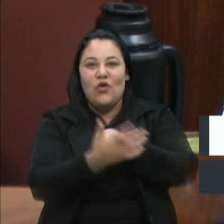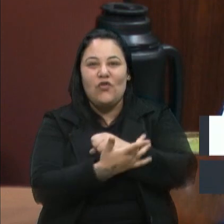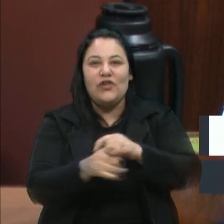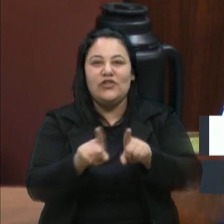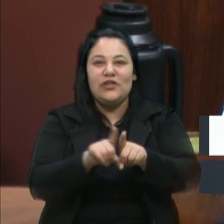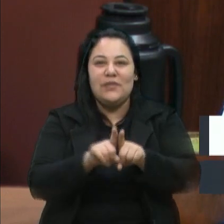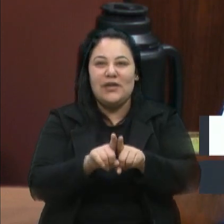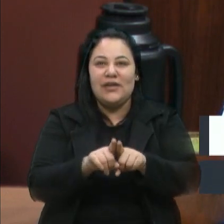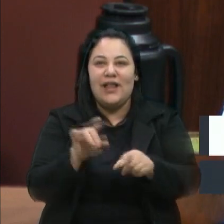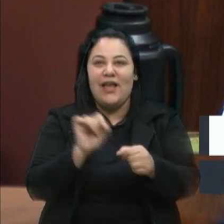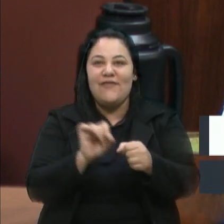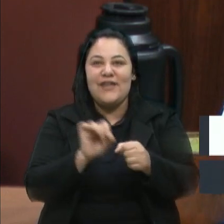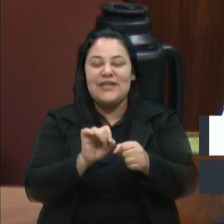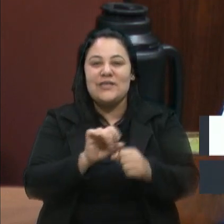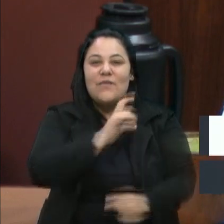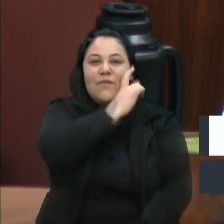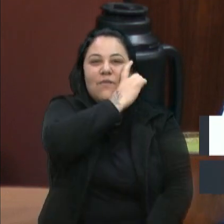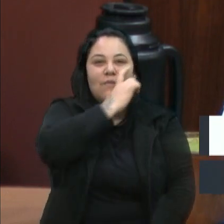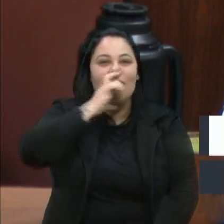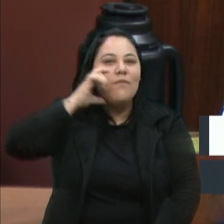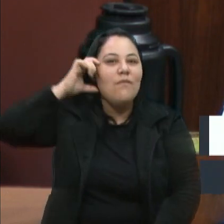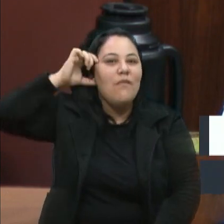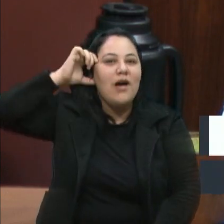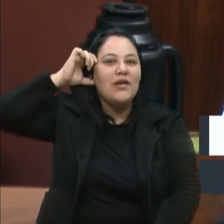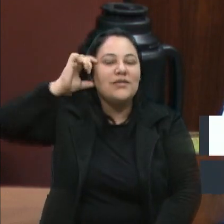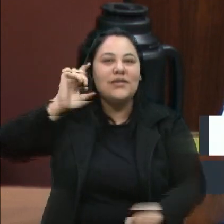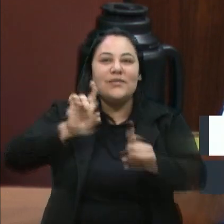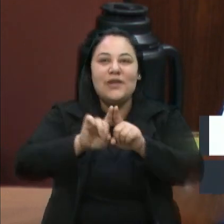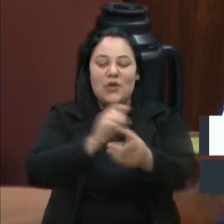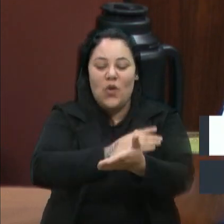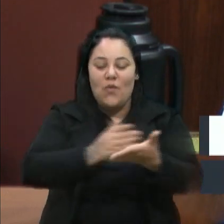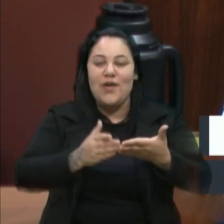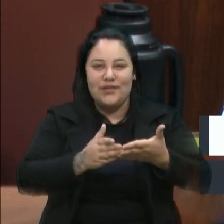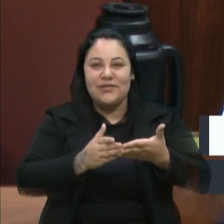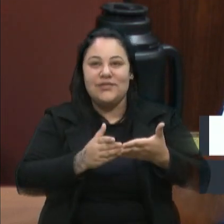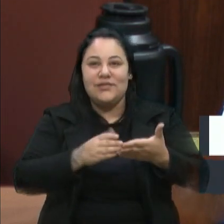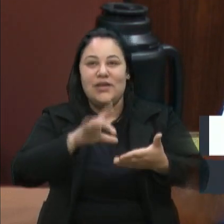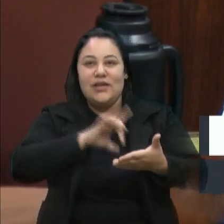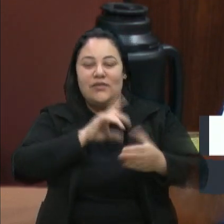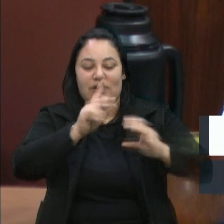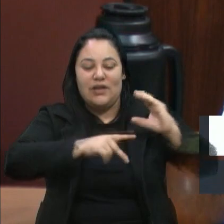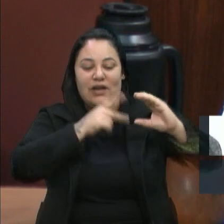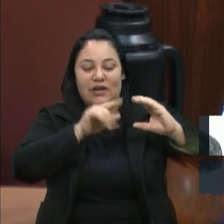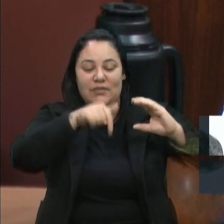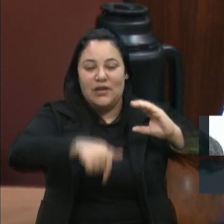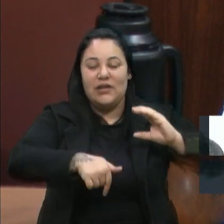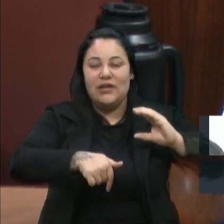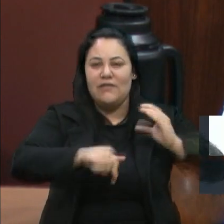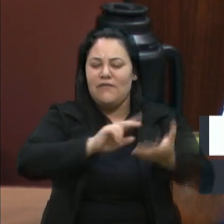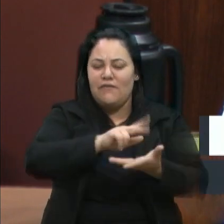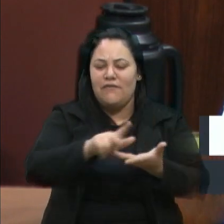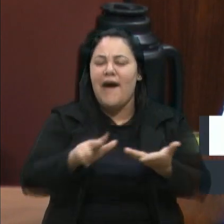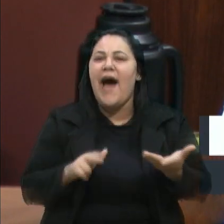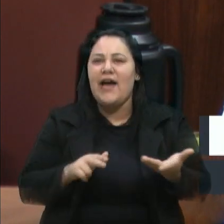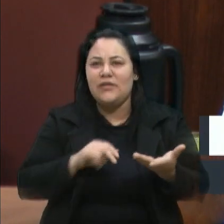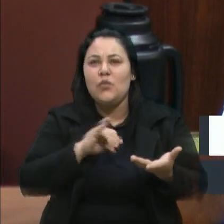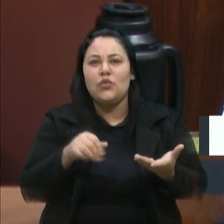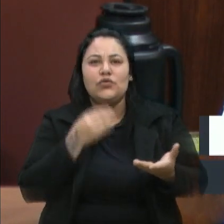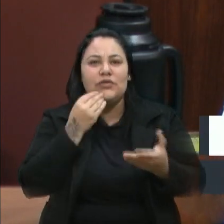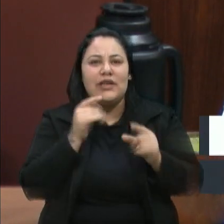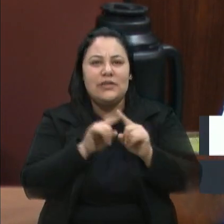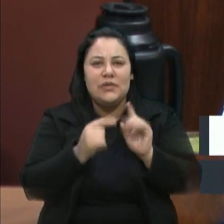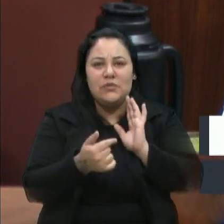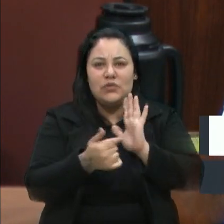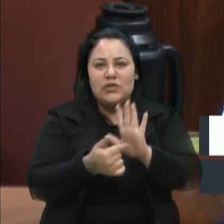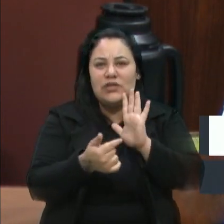produziu máscaras lá no início da pandemia. A Ângela, que esteve aqui na Câmara de Vereadores em inúmeras oportunidades, né? Mostrando a